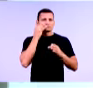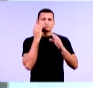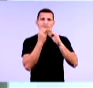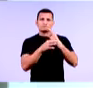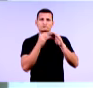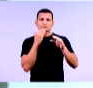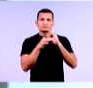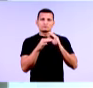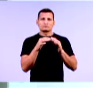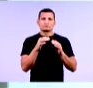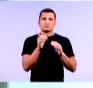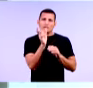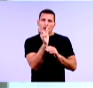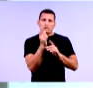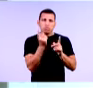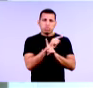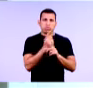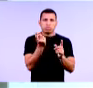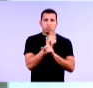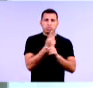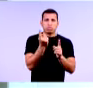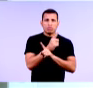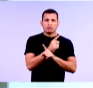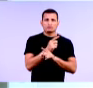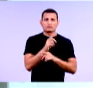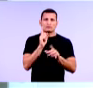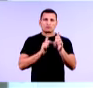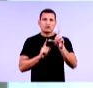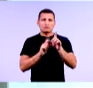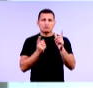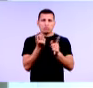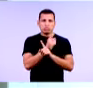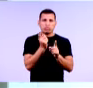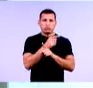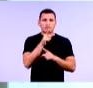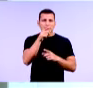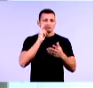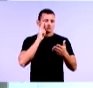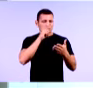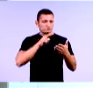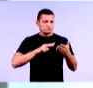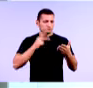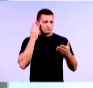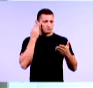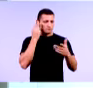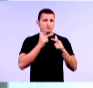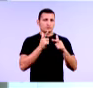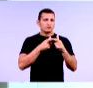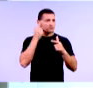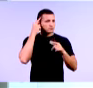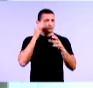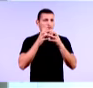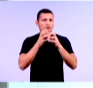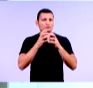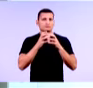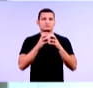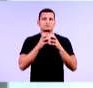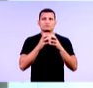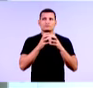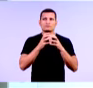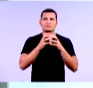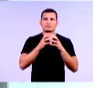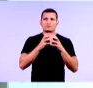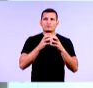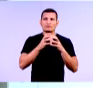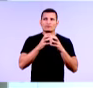tudo trocadas, com as letras todas trocadas, e você lê normalmente, mas porque o cérebro, inconscientemente, ele está